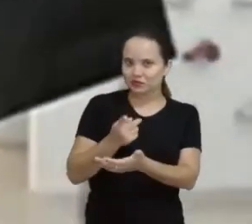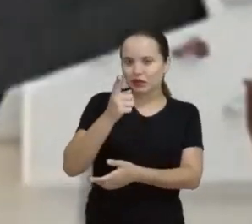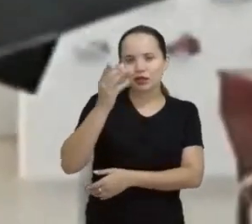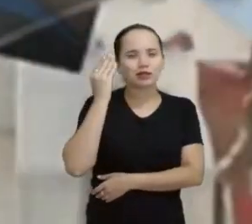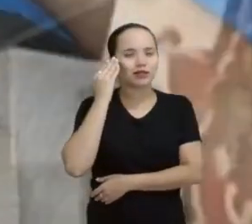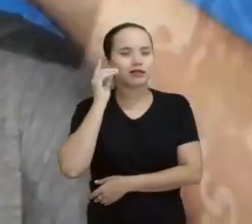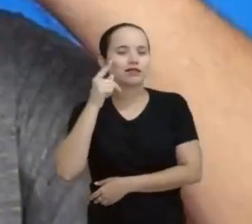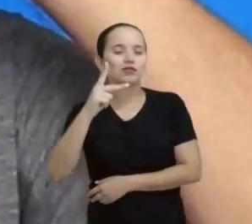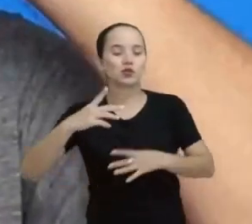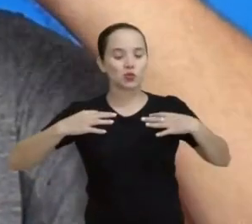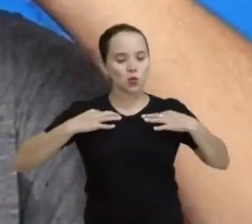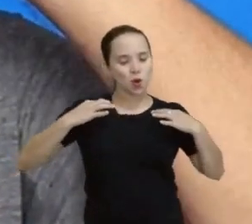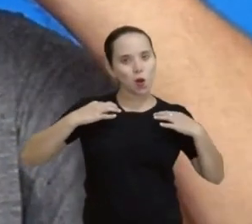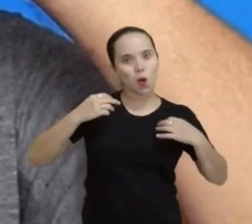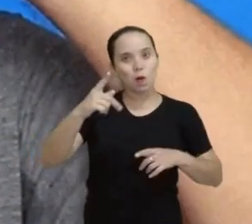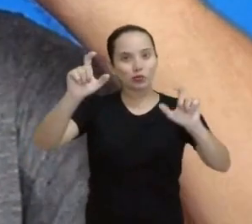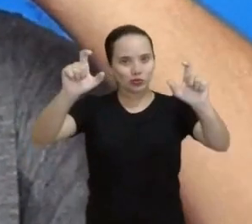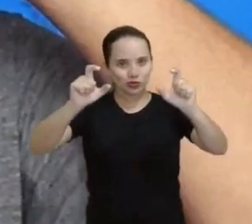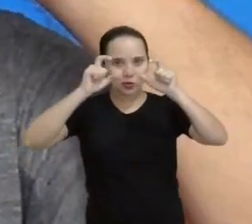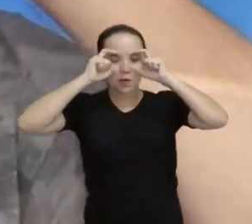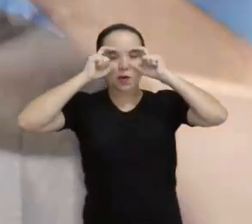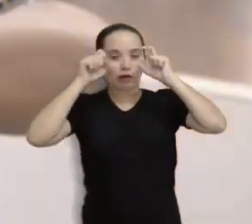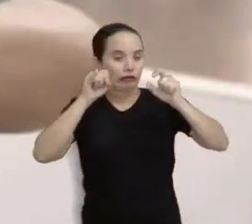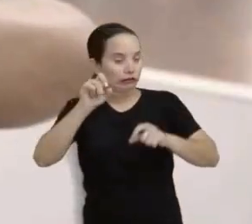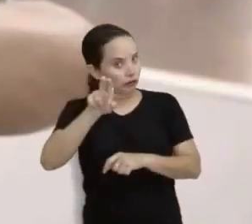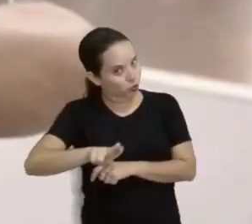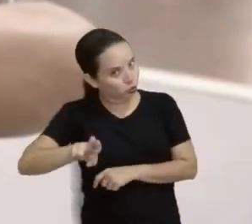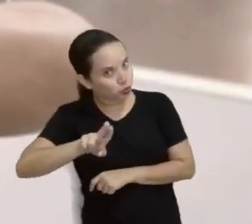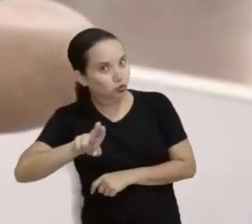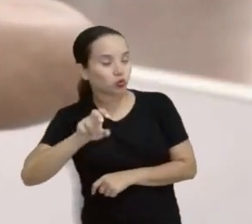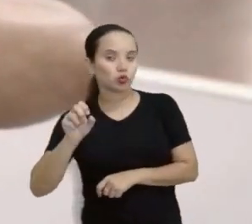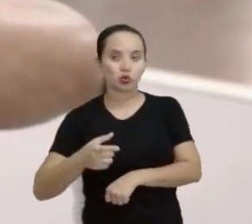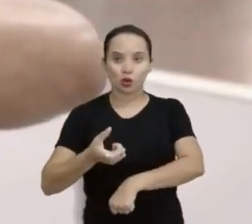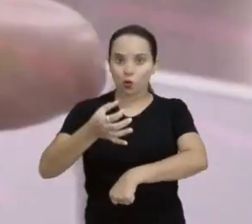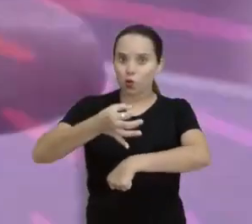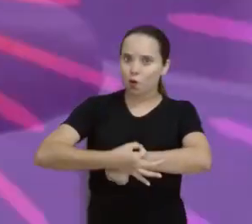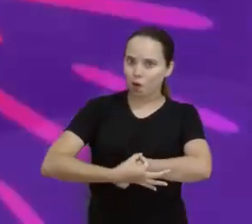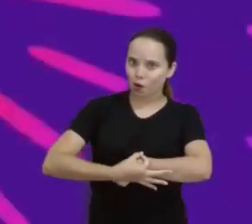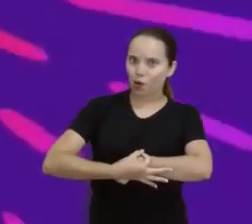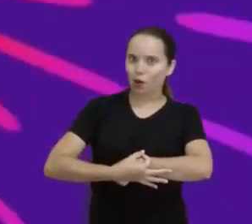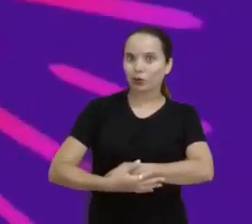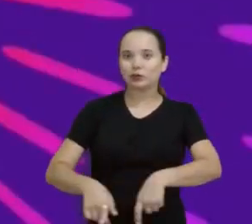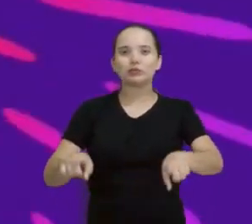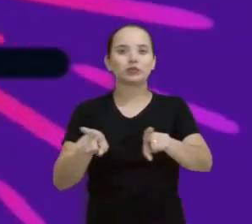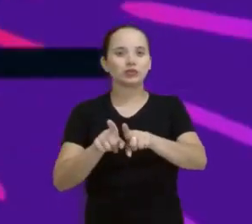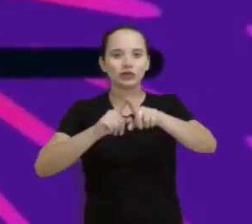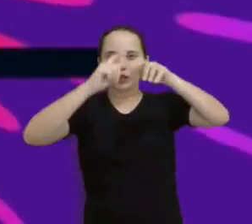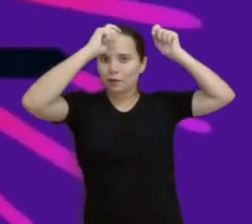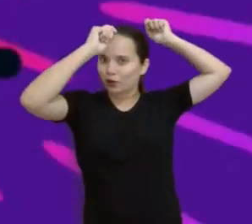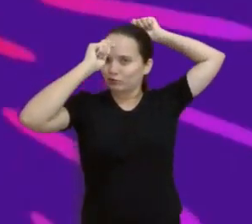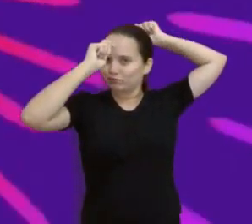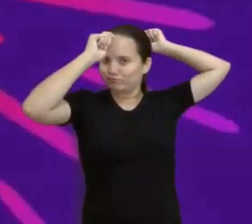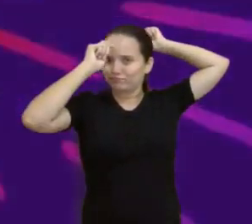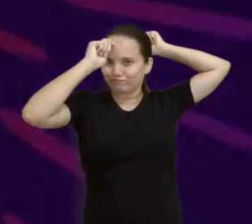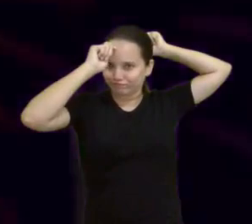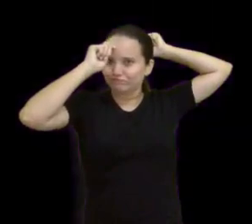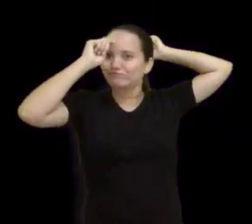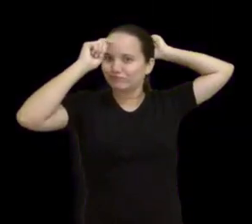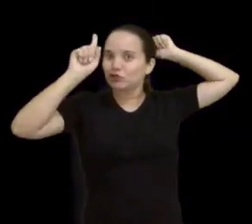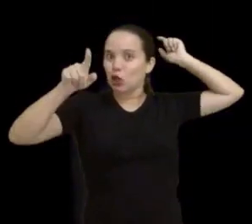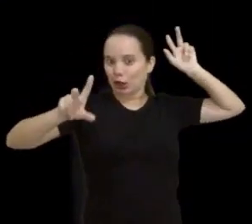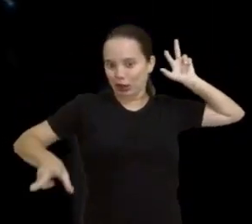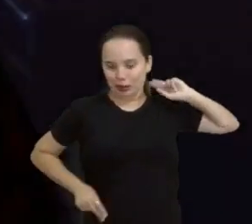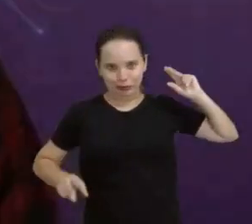que a sua roupa, os seus óculos, caso você use, o seu relógio E aquele boné da moda,